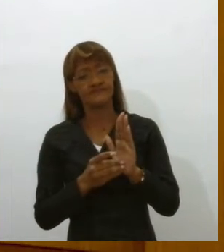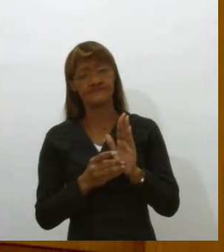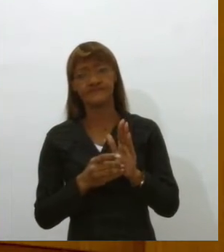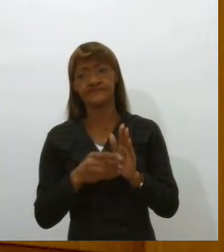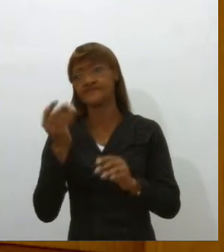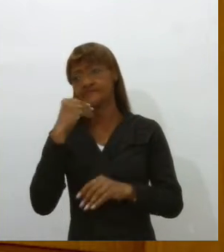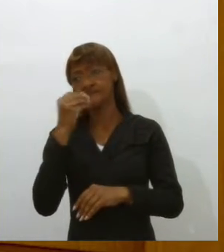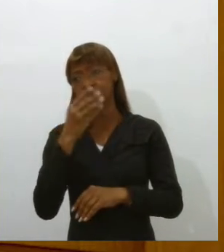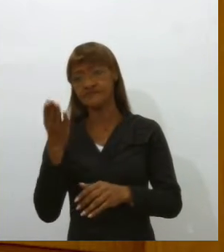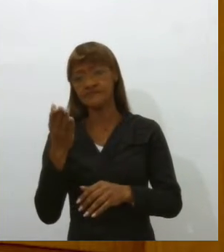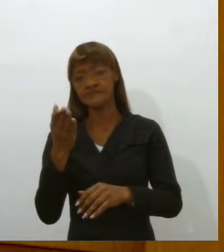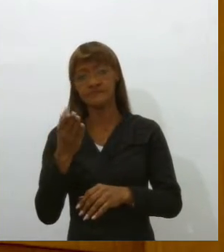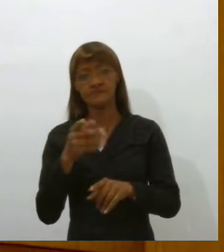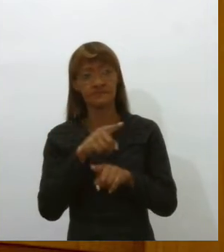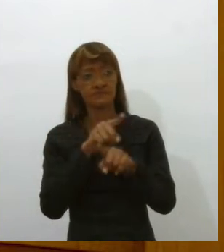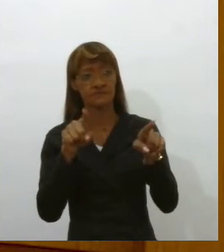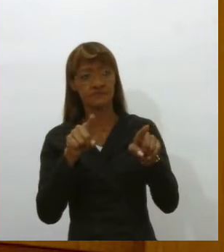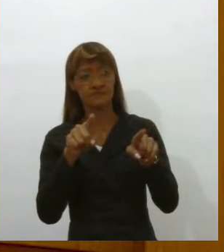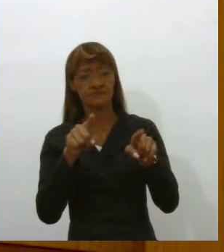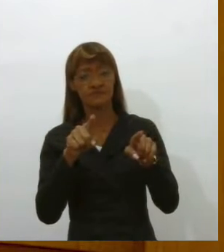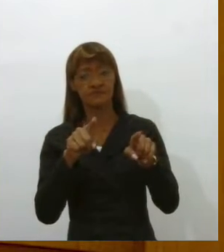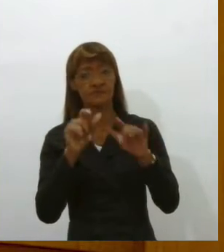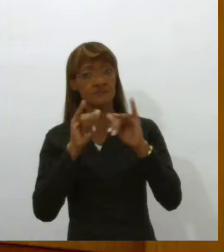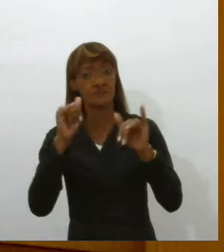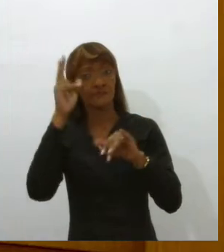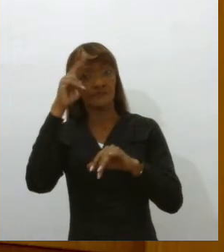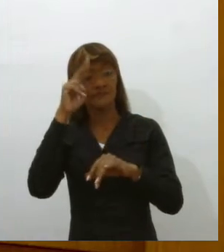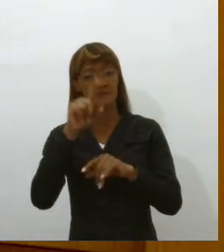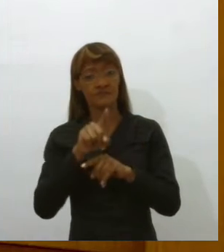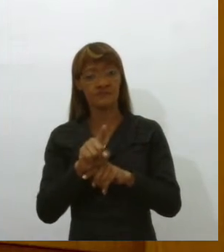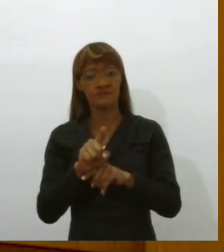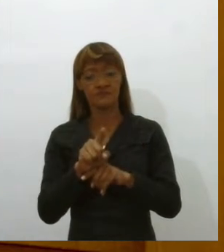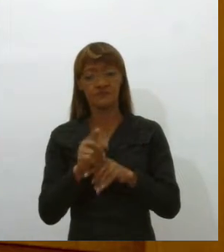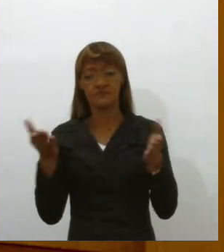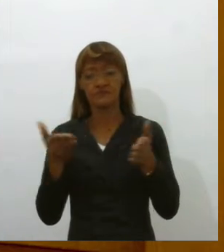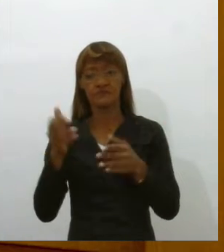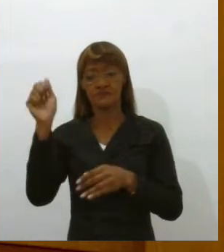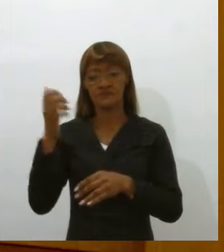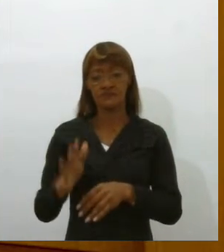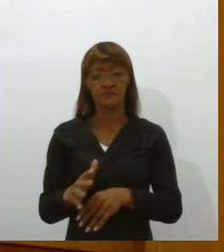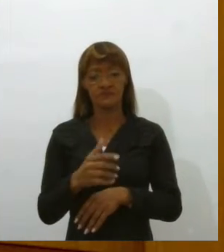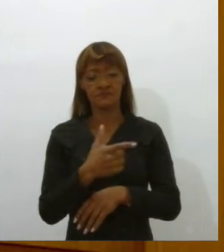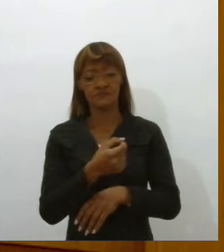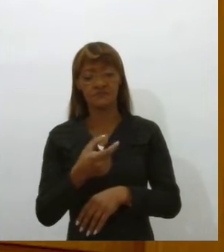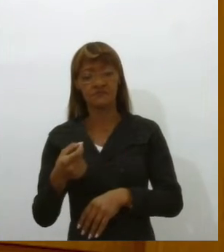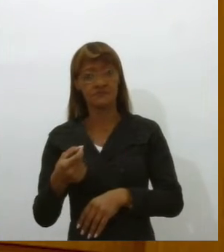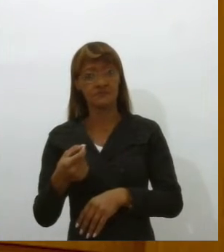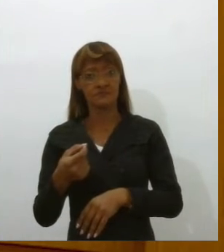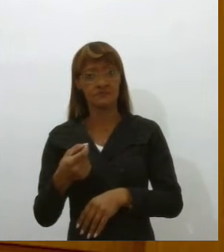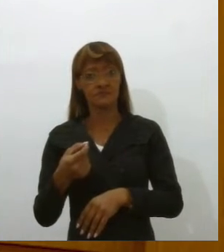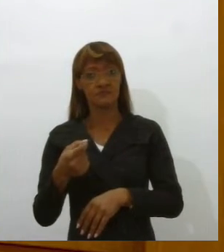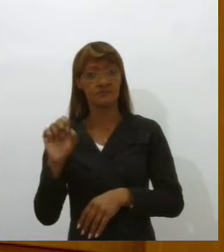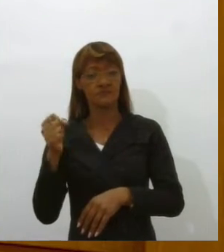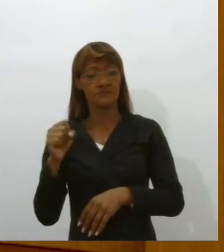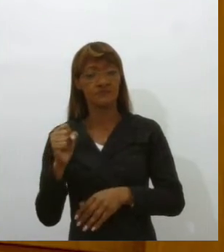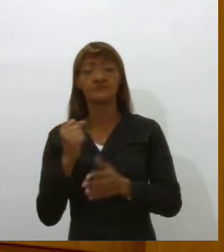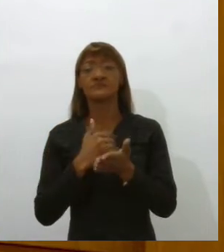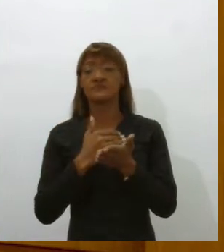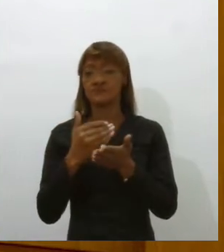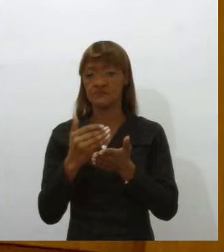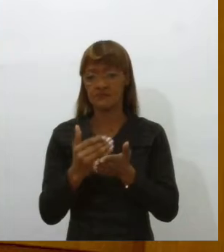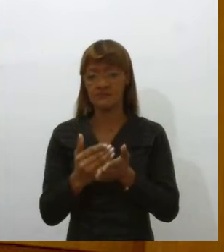lembrar que a crise econômica mundial de 2008 se iniciou exatamente pela